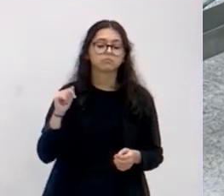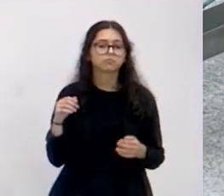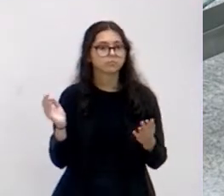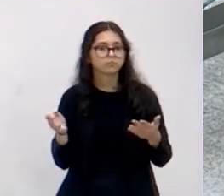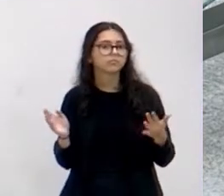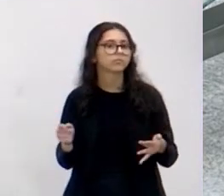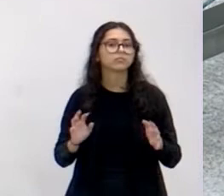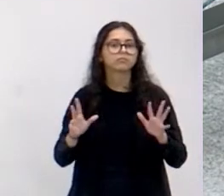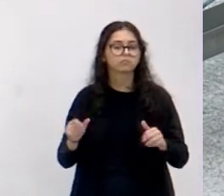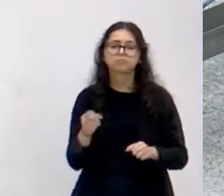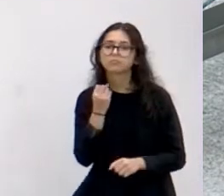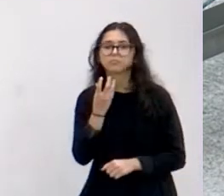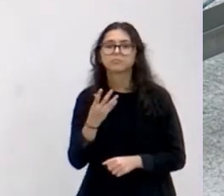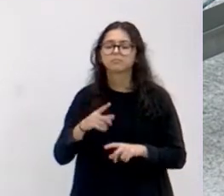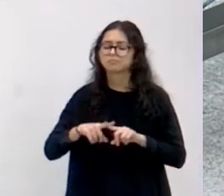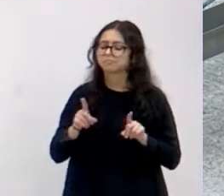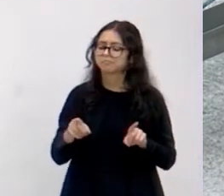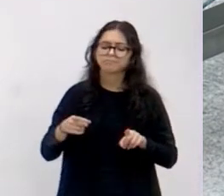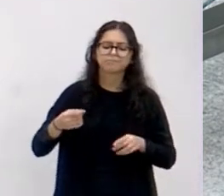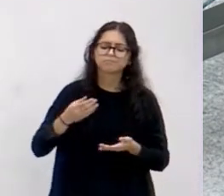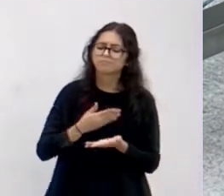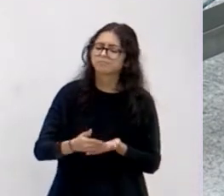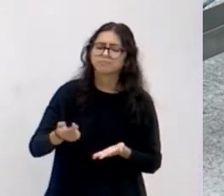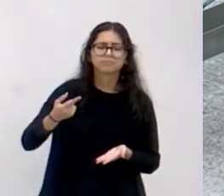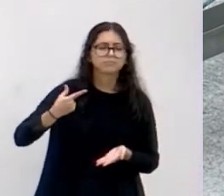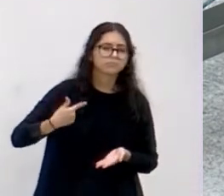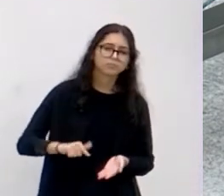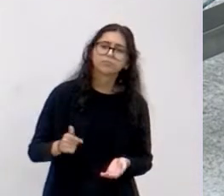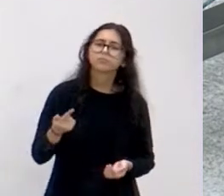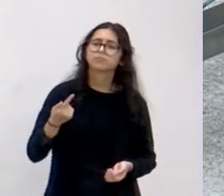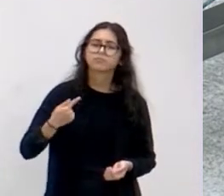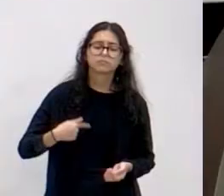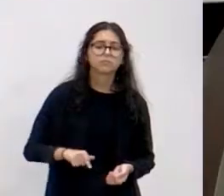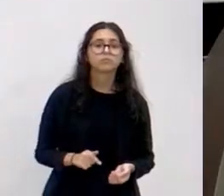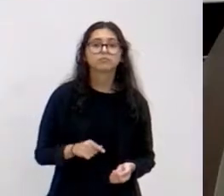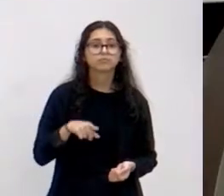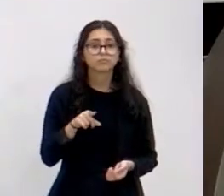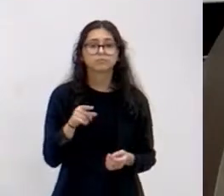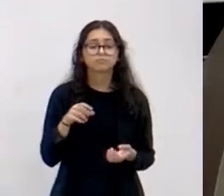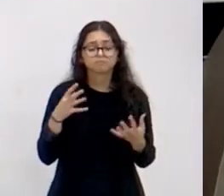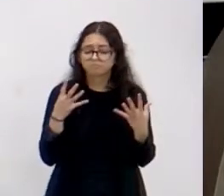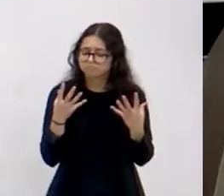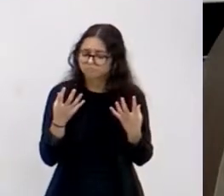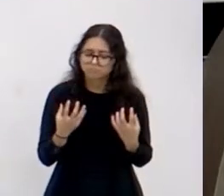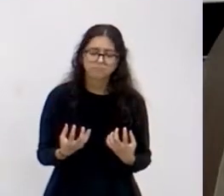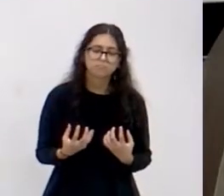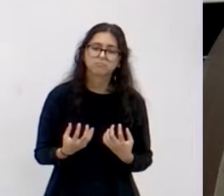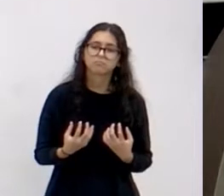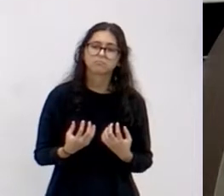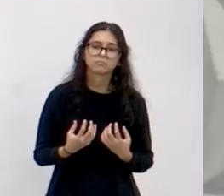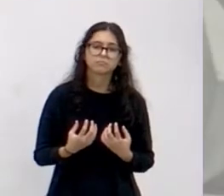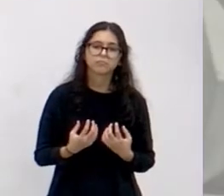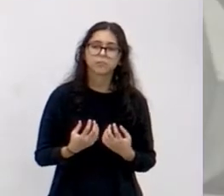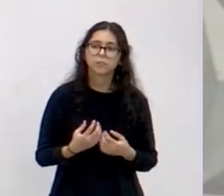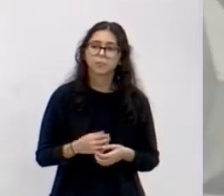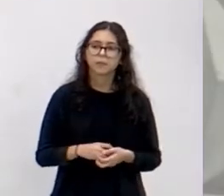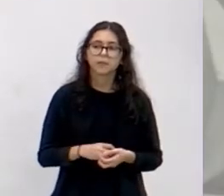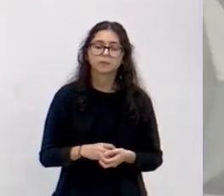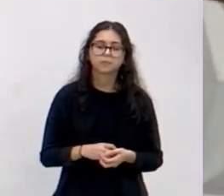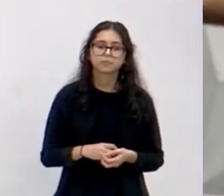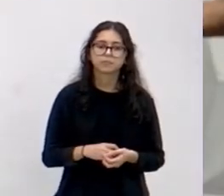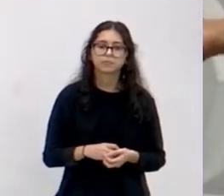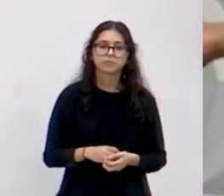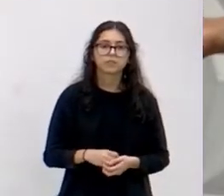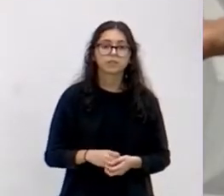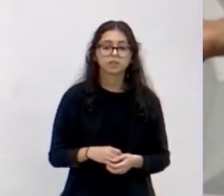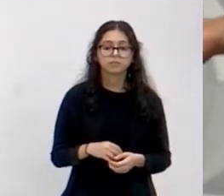agora vai estar resolvido aí começa tudo de novo Tem horas que eu canso e porque eu estou cansado e por favor eu